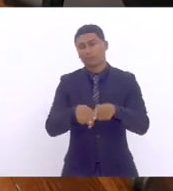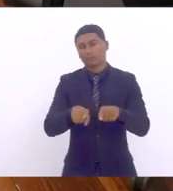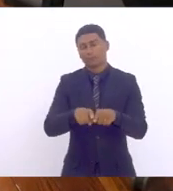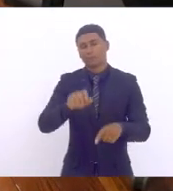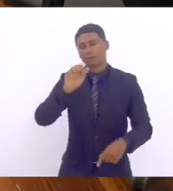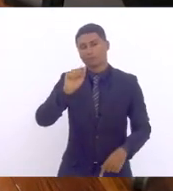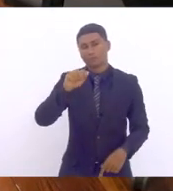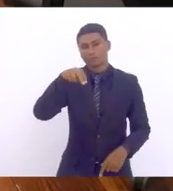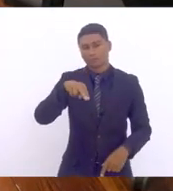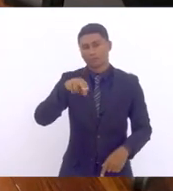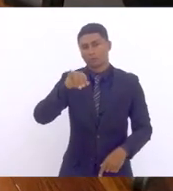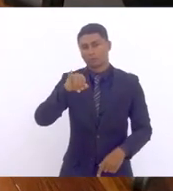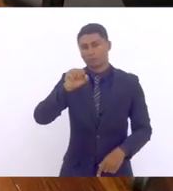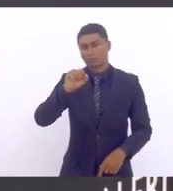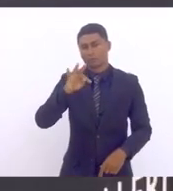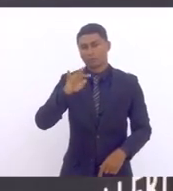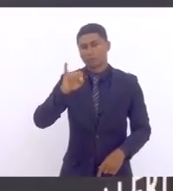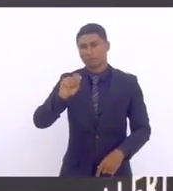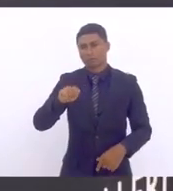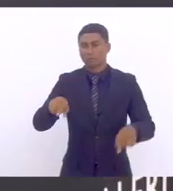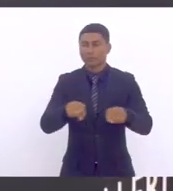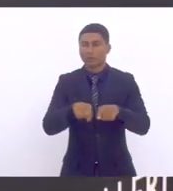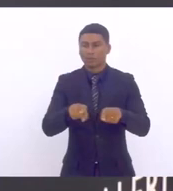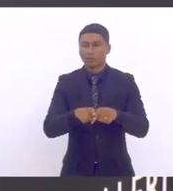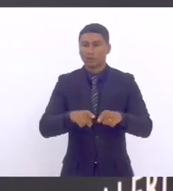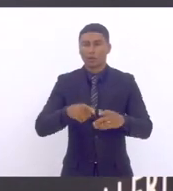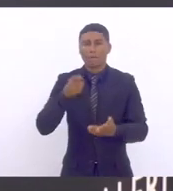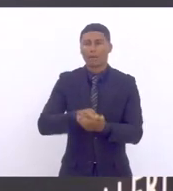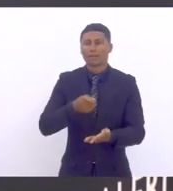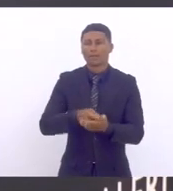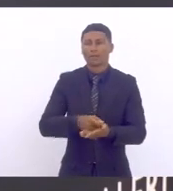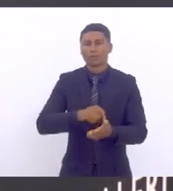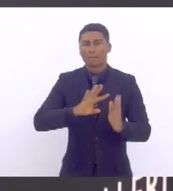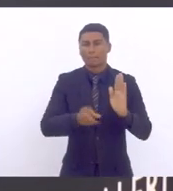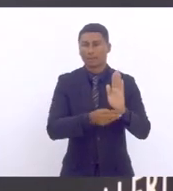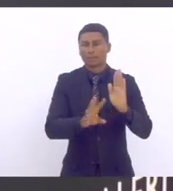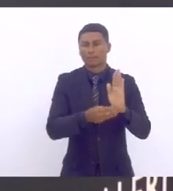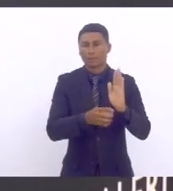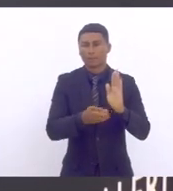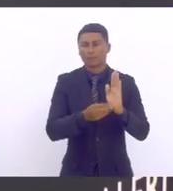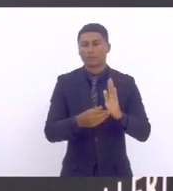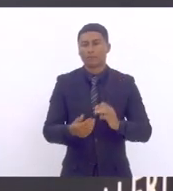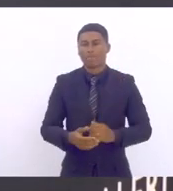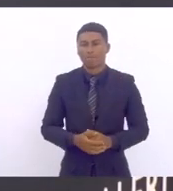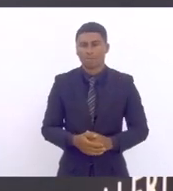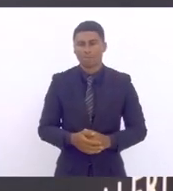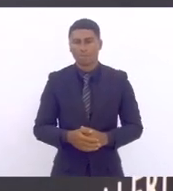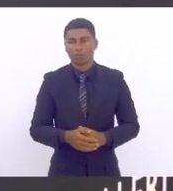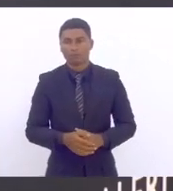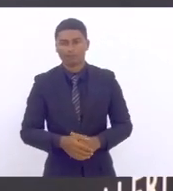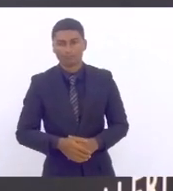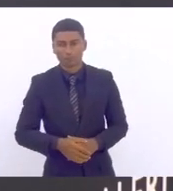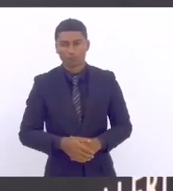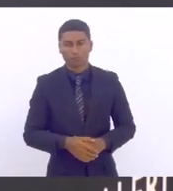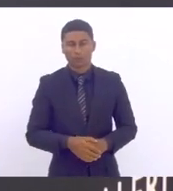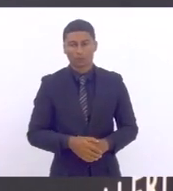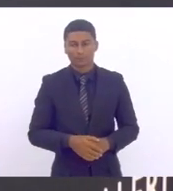pode determinar até obrigações através de subemendas. Isso não é contraditório.